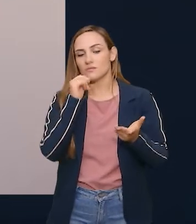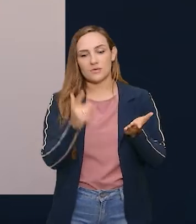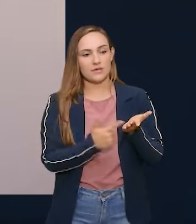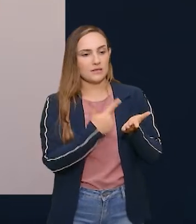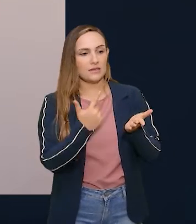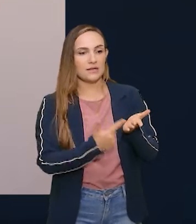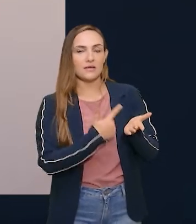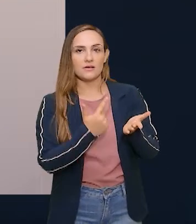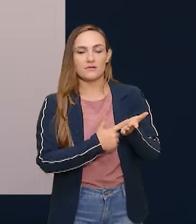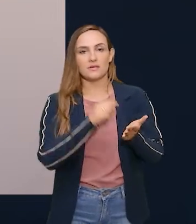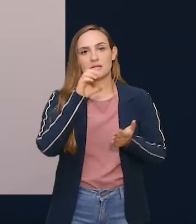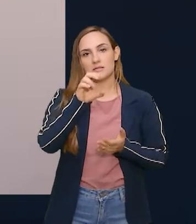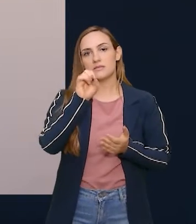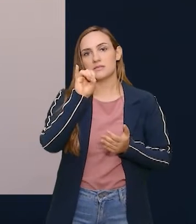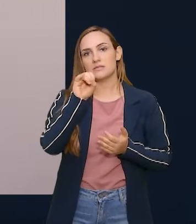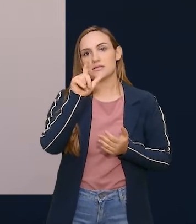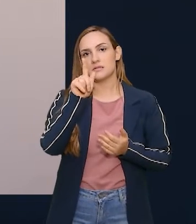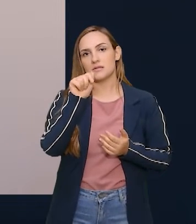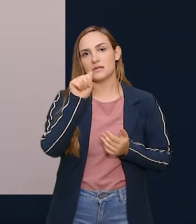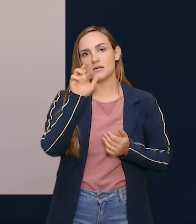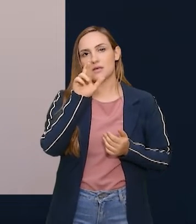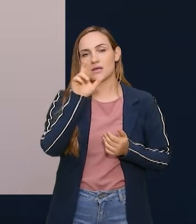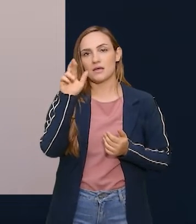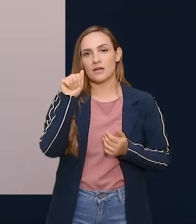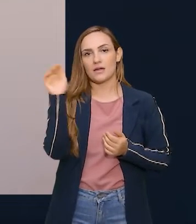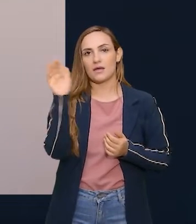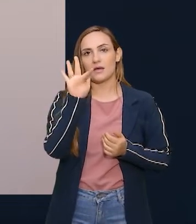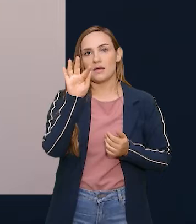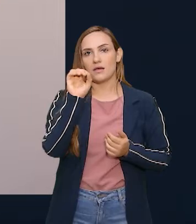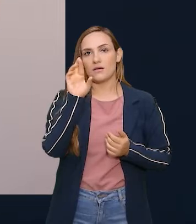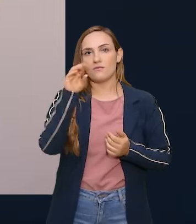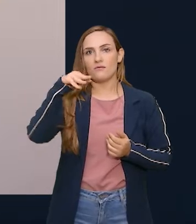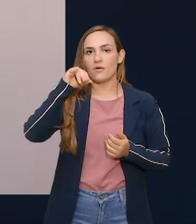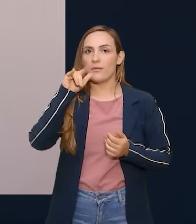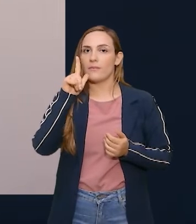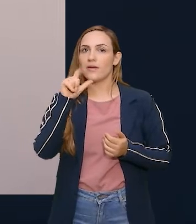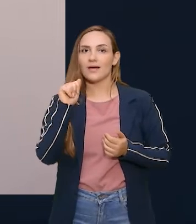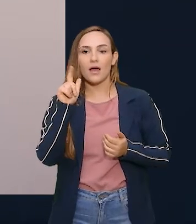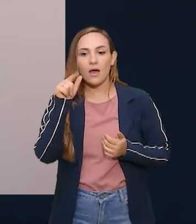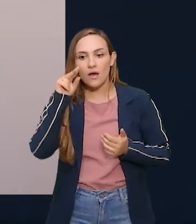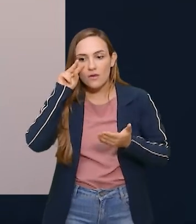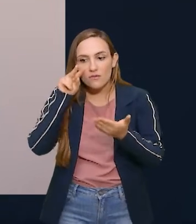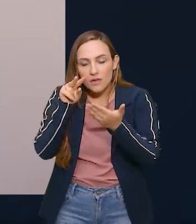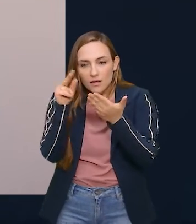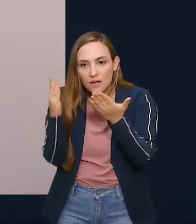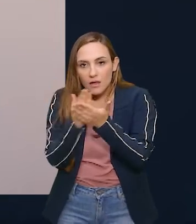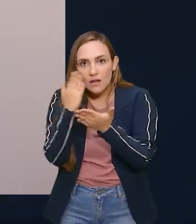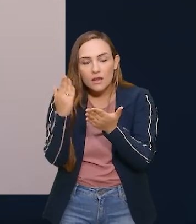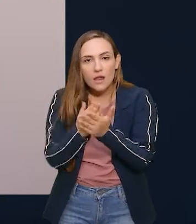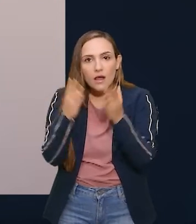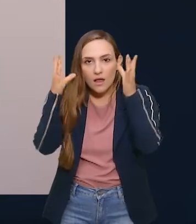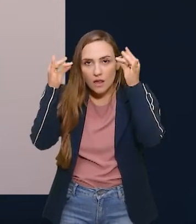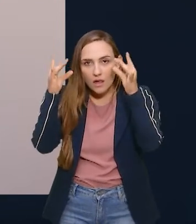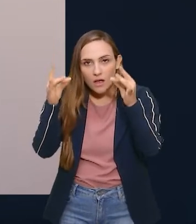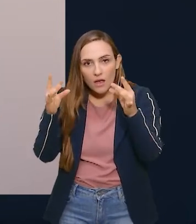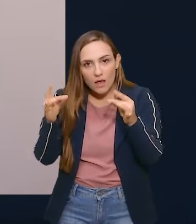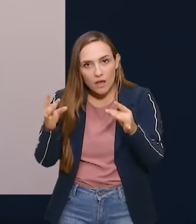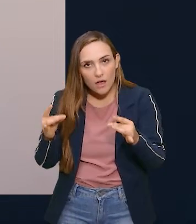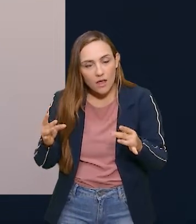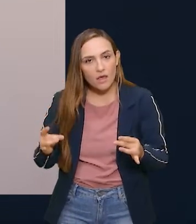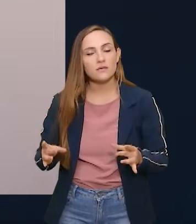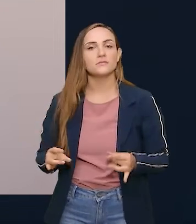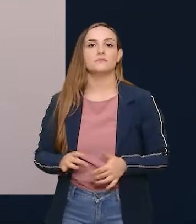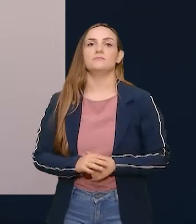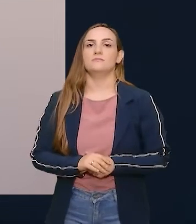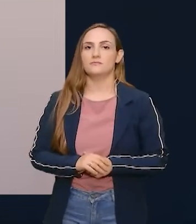exemplo, A Cigarra e a Formiga, foi feito pela Mel quando você tinha 2 anos. E a riqueza de detalhes é bem